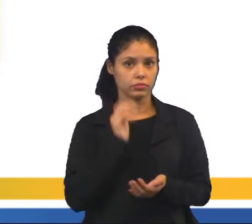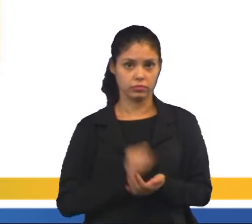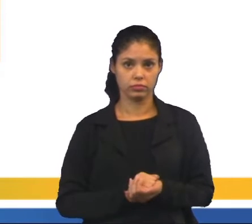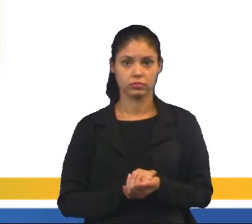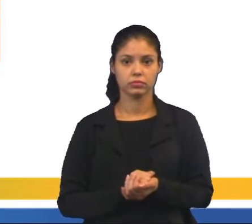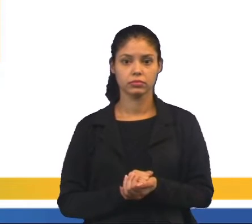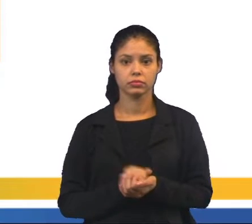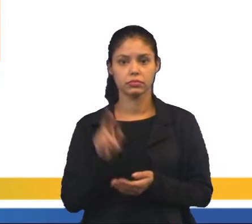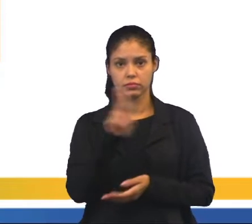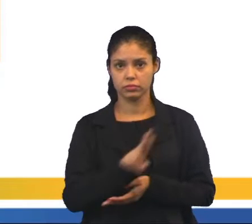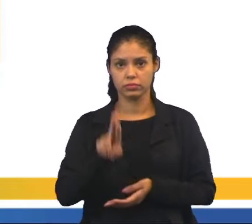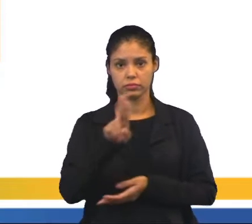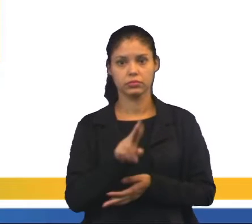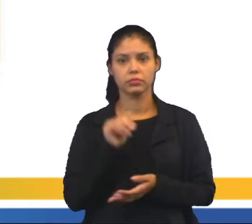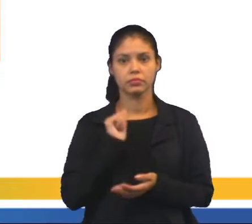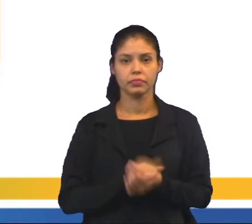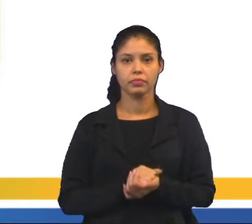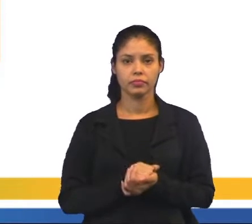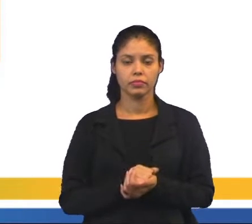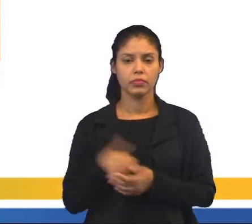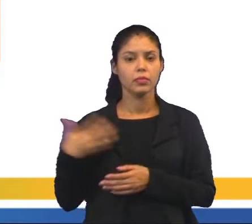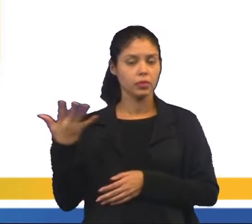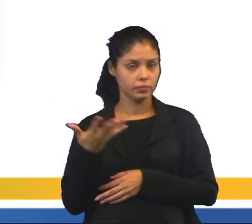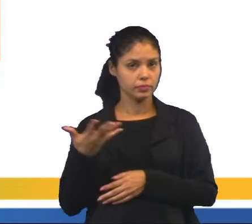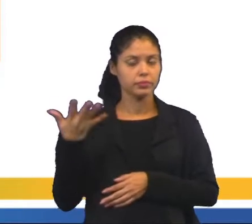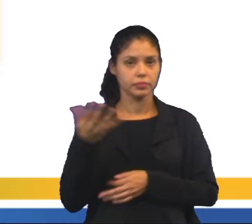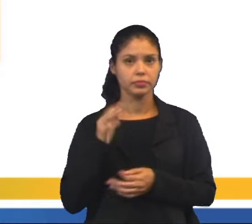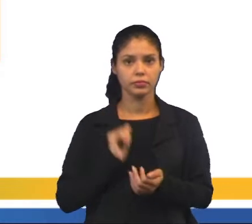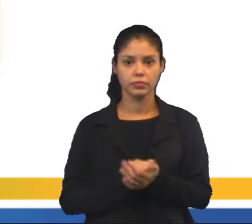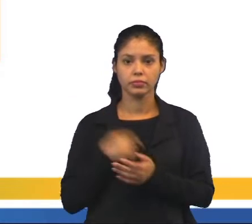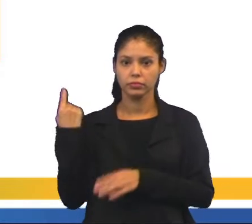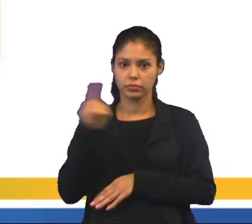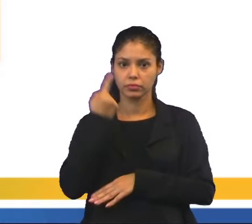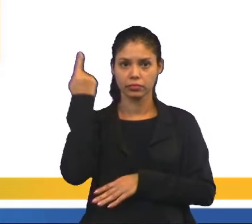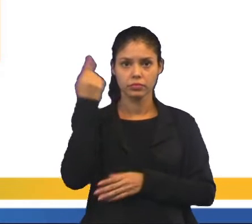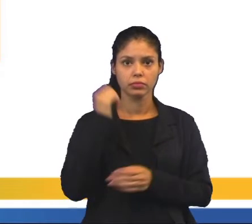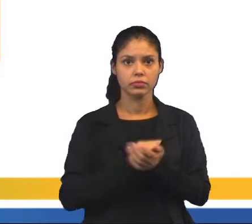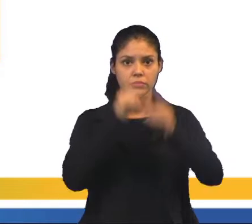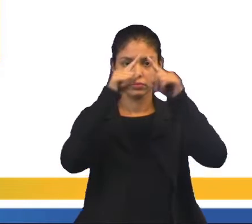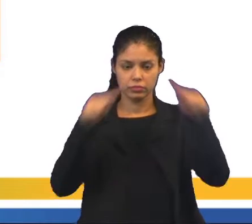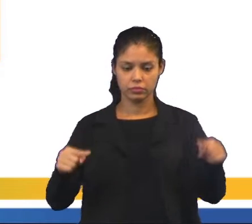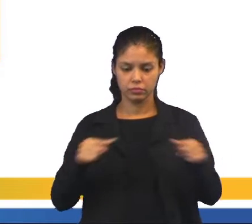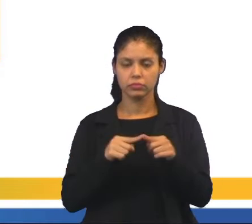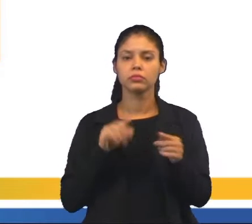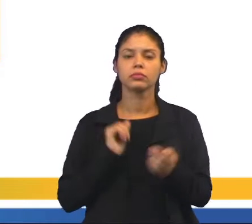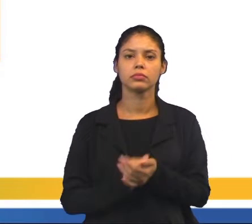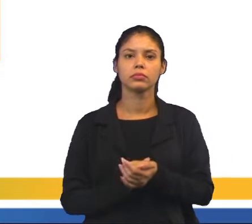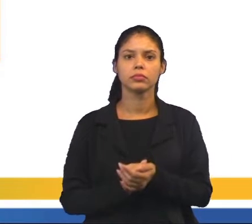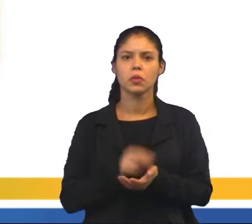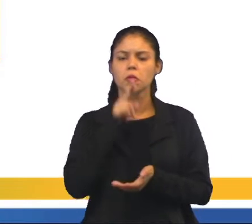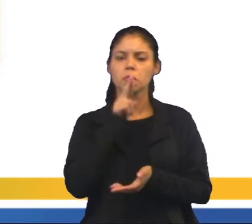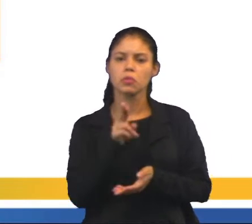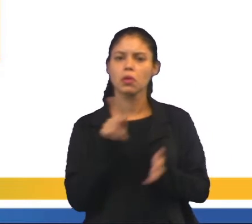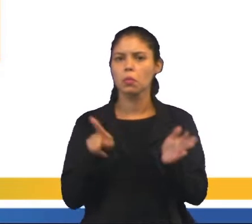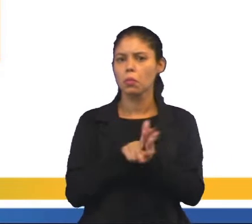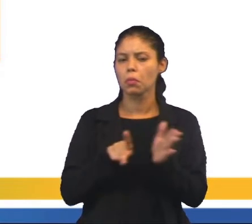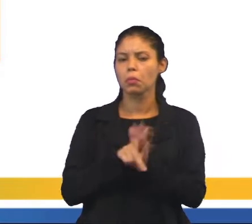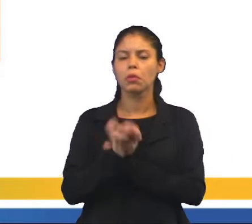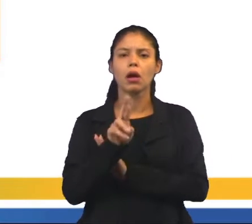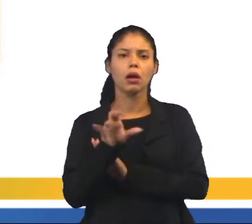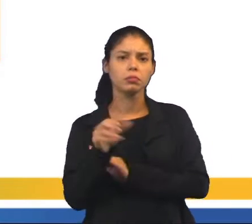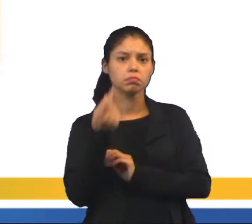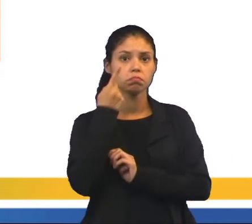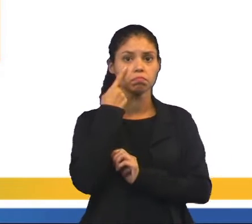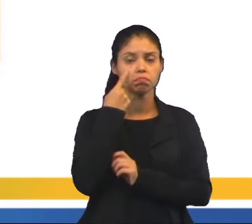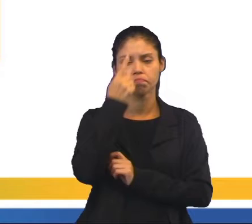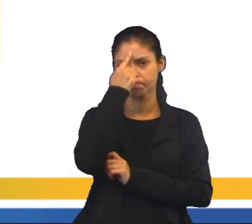situações, usamos as medidas da base e da altura de um triângulo para calcular a sua área. Então, vocês olhem